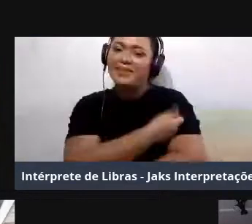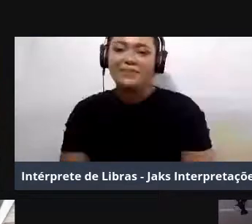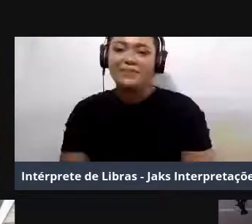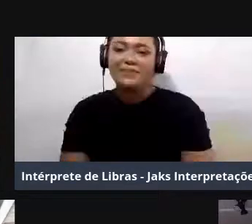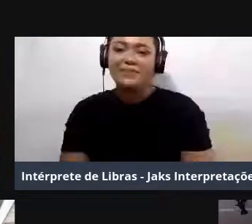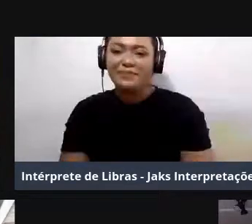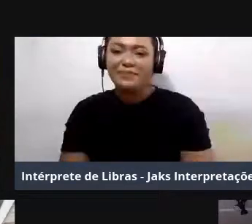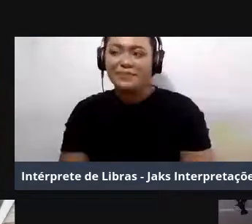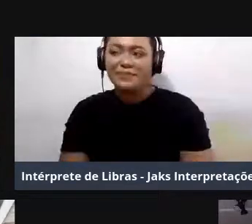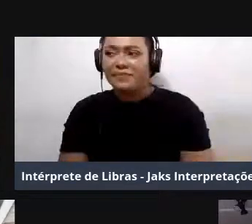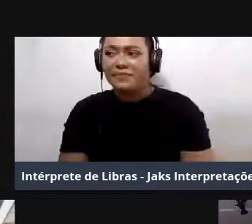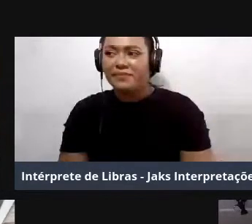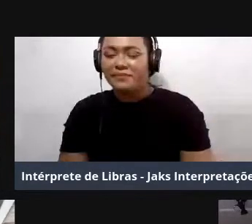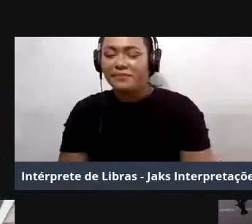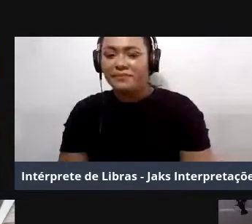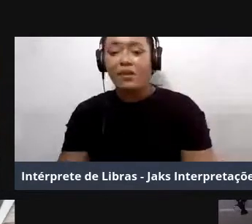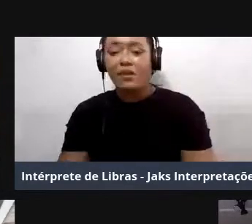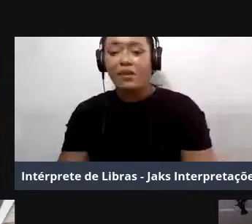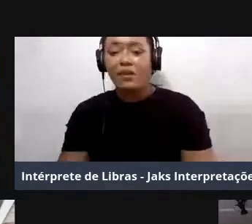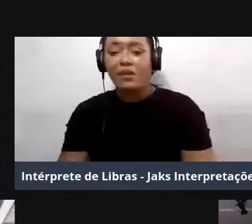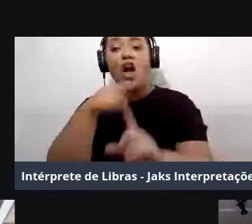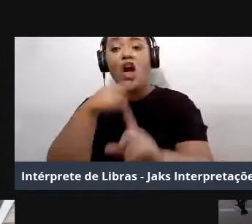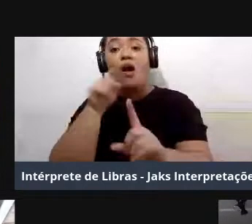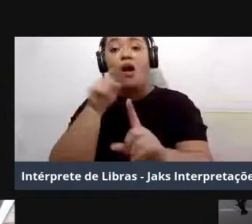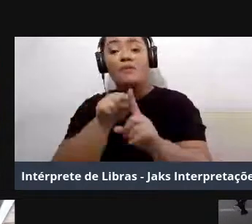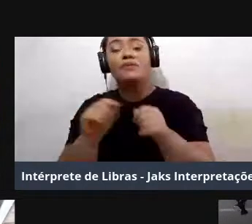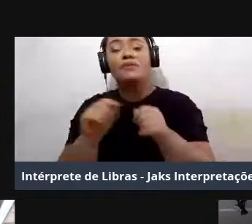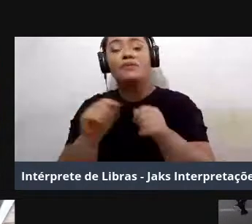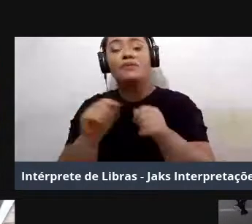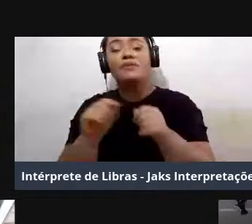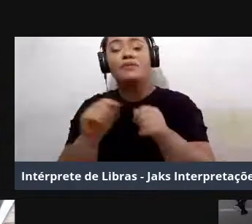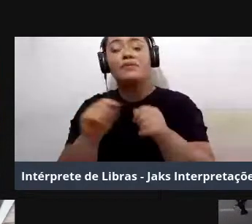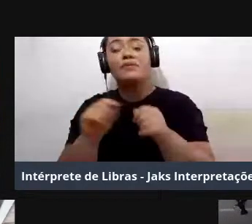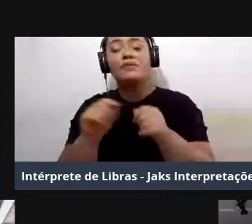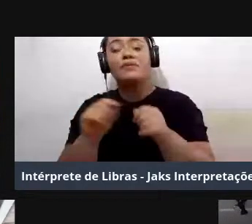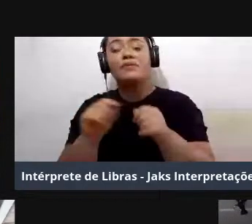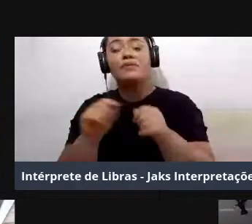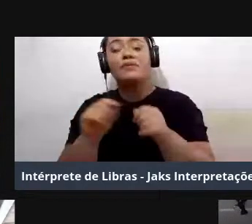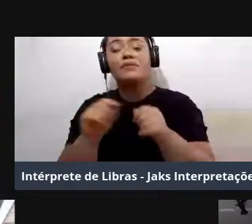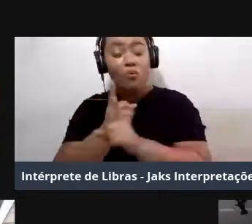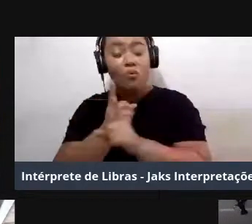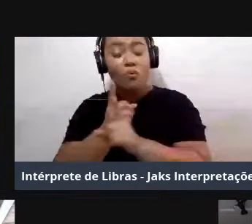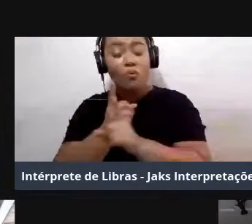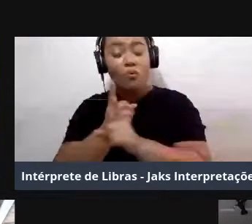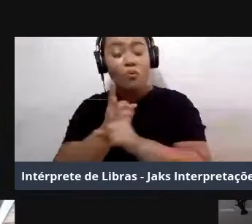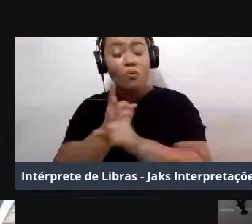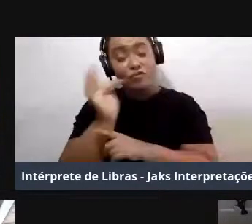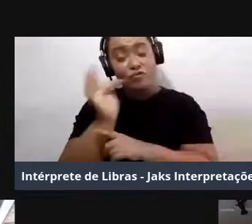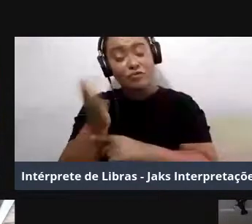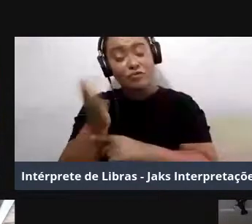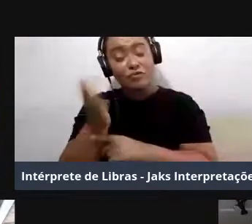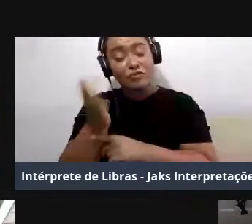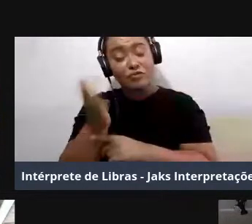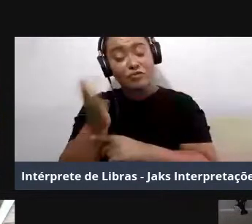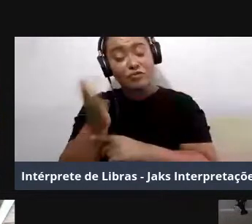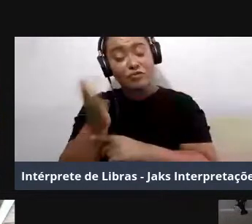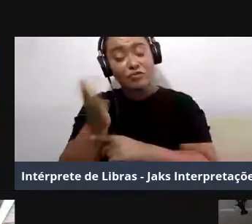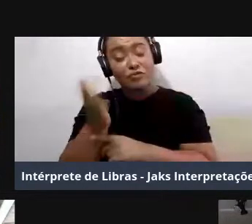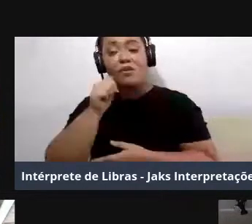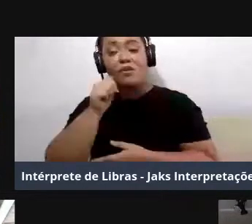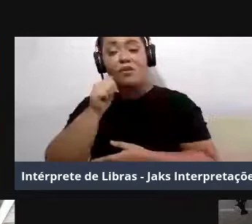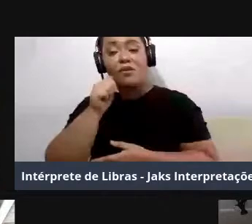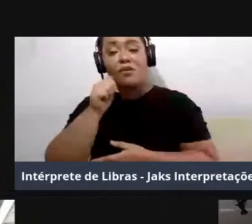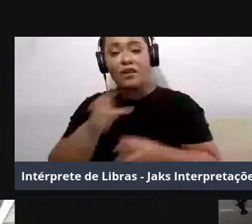até mesmo aqui em Manaus. E quem sabe ter outras parteiras de outros estados, né?